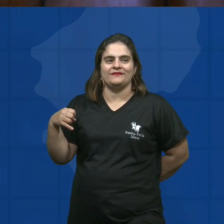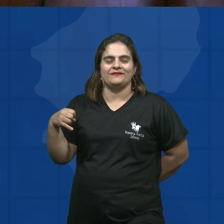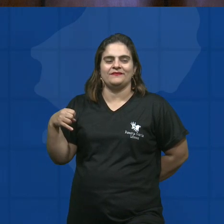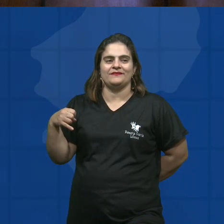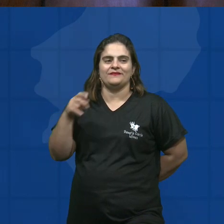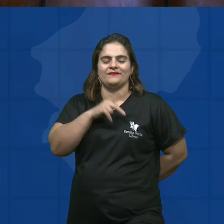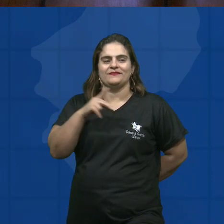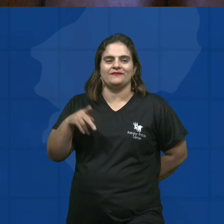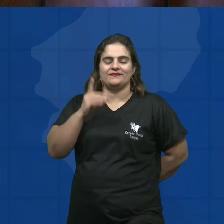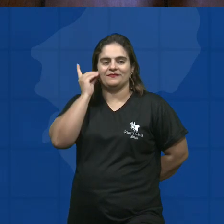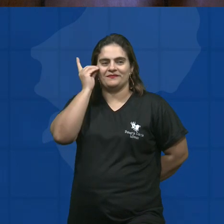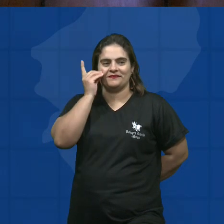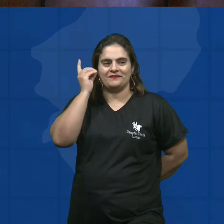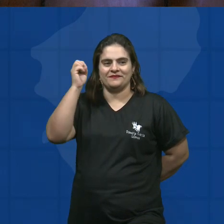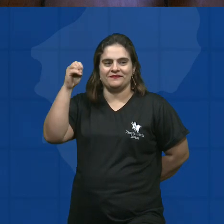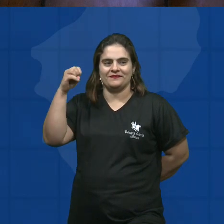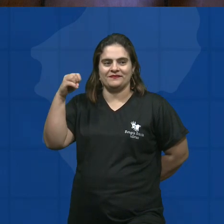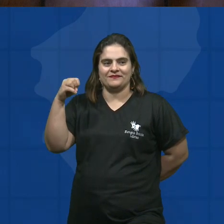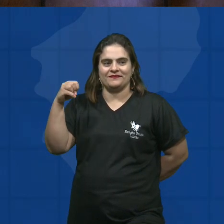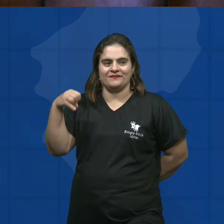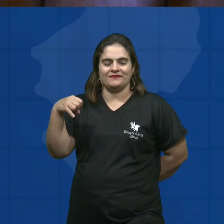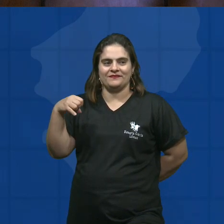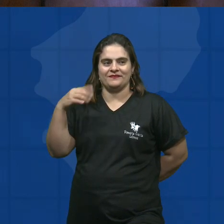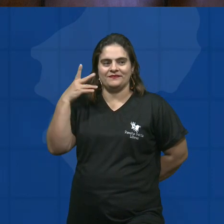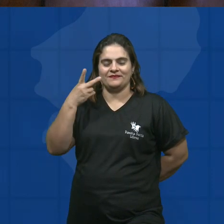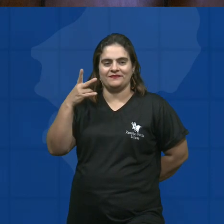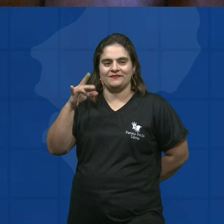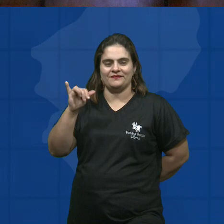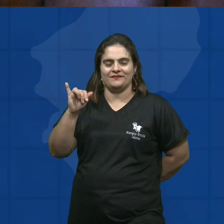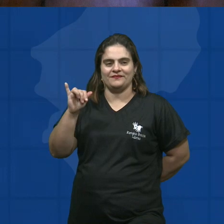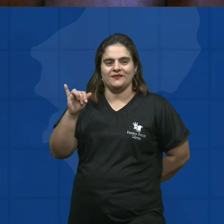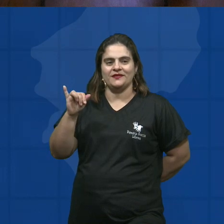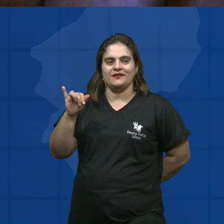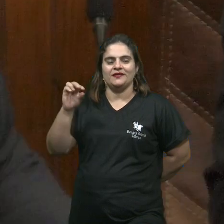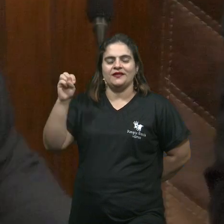vereadora professora Daniela, vereadora Vânia Ramos, sim.